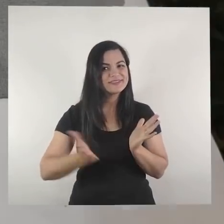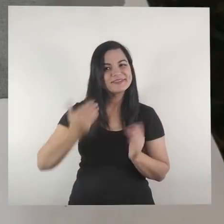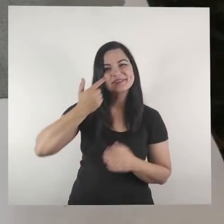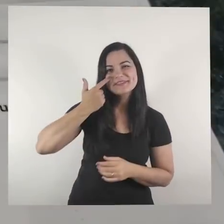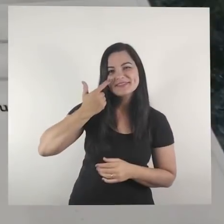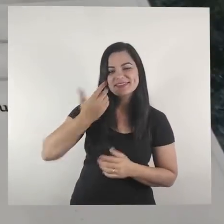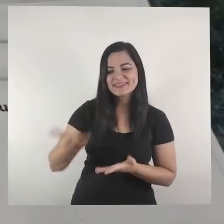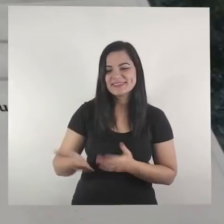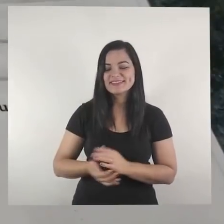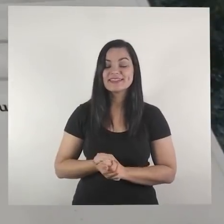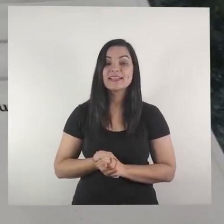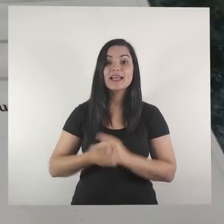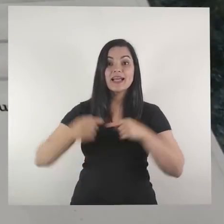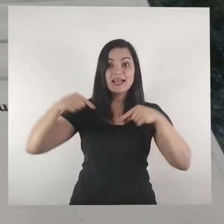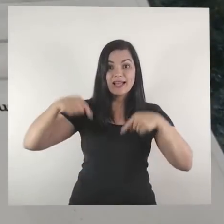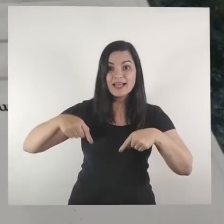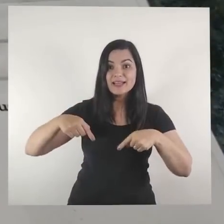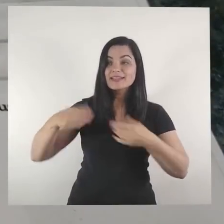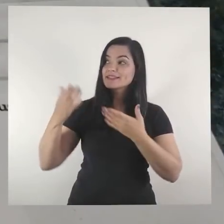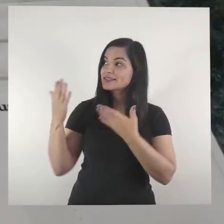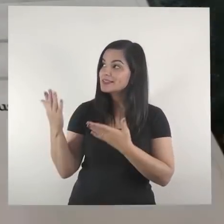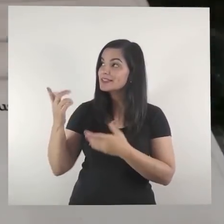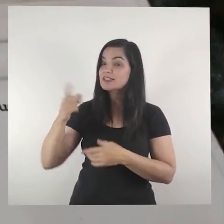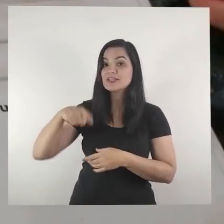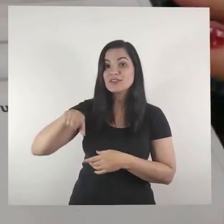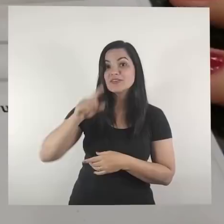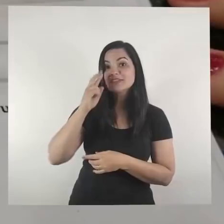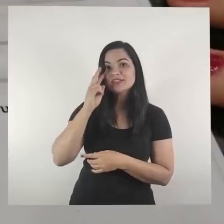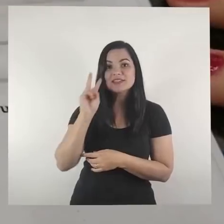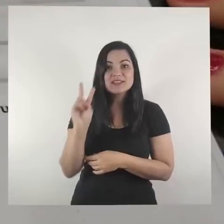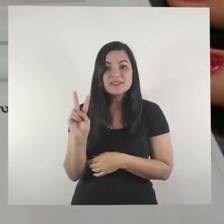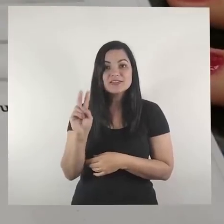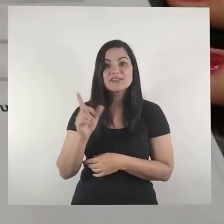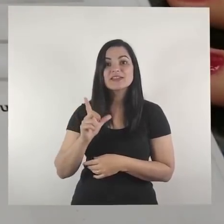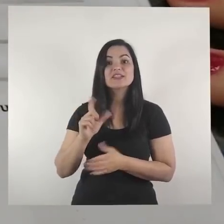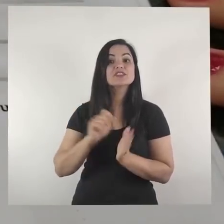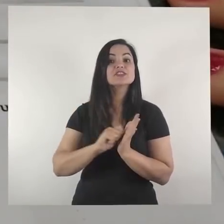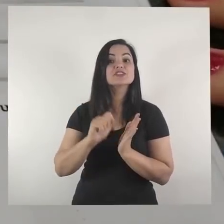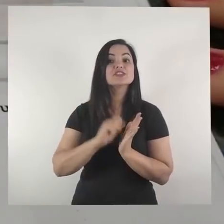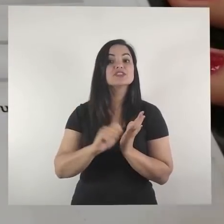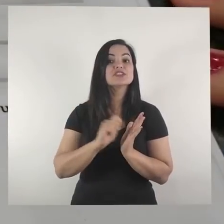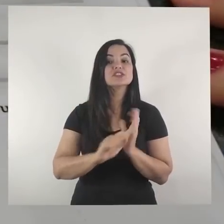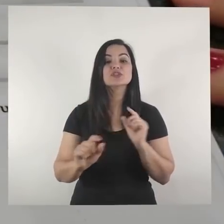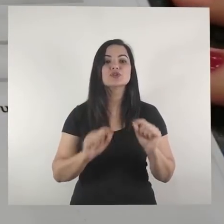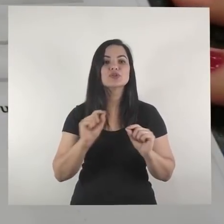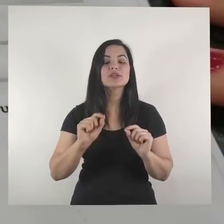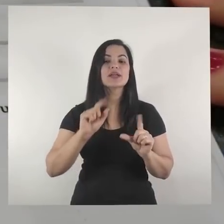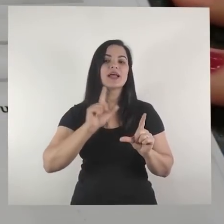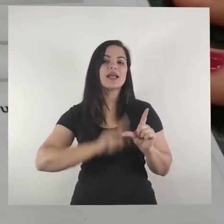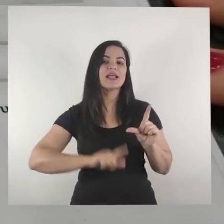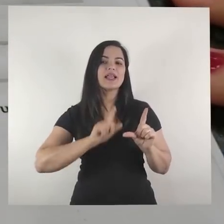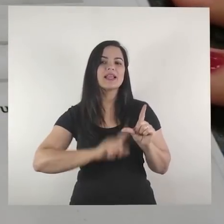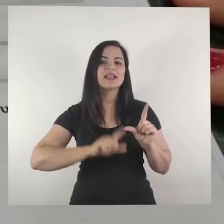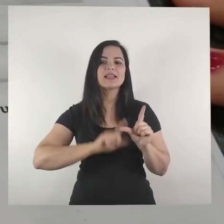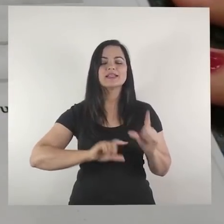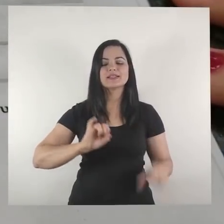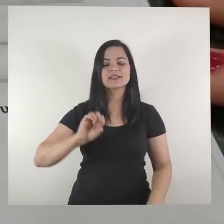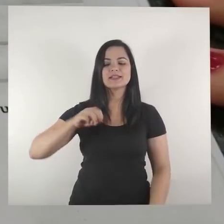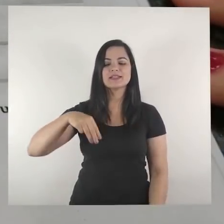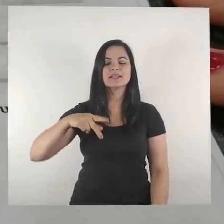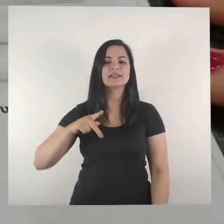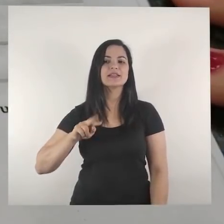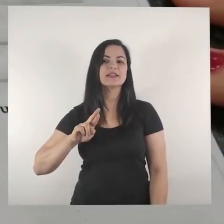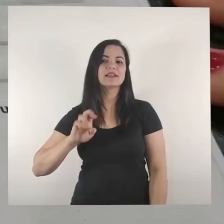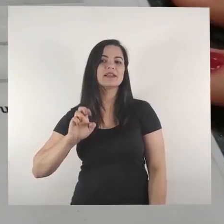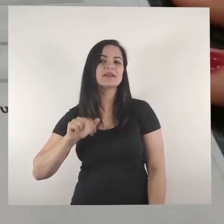ver? Aqui, como vocês podem ver, está escrito com letra imprensa. O que é a letra